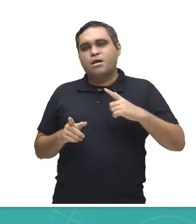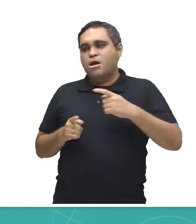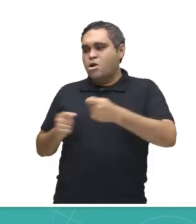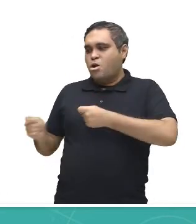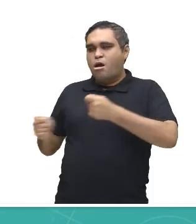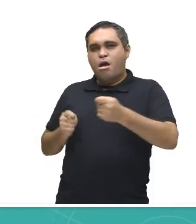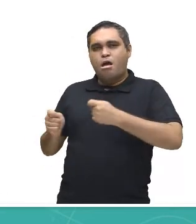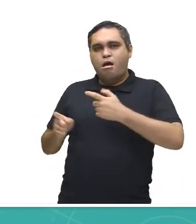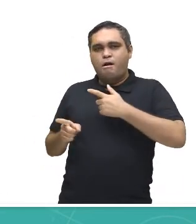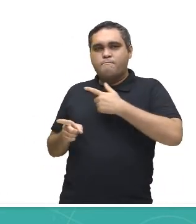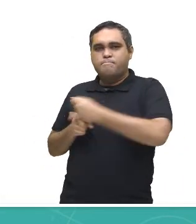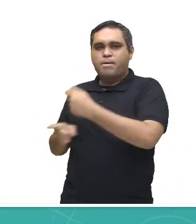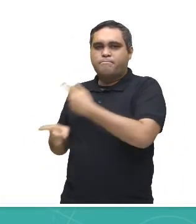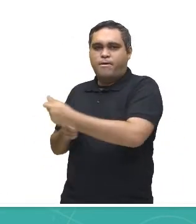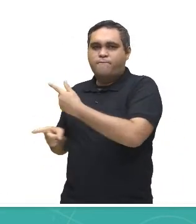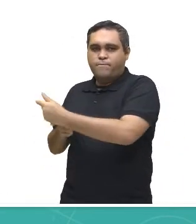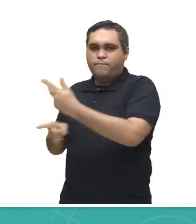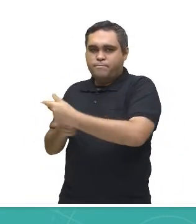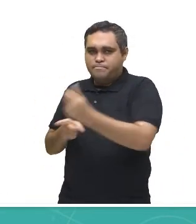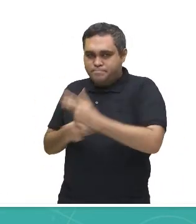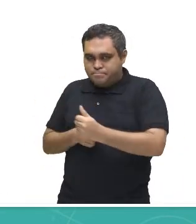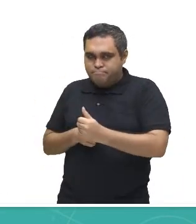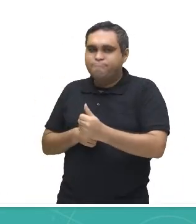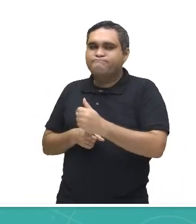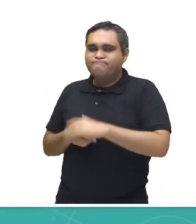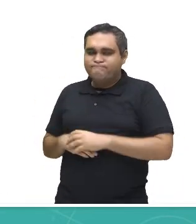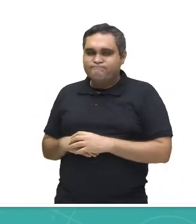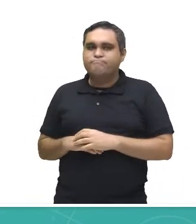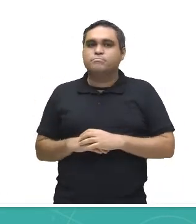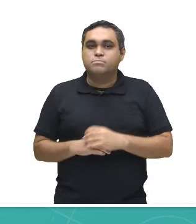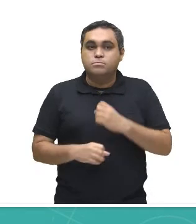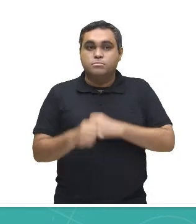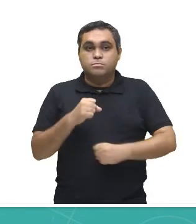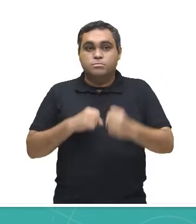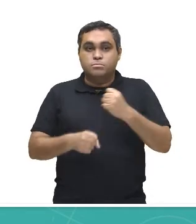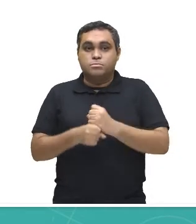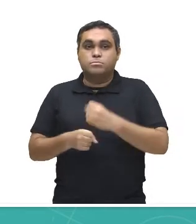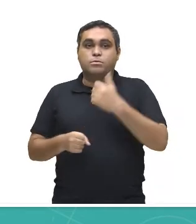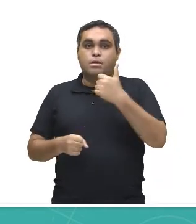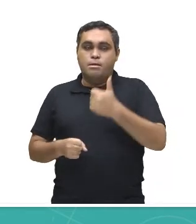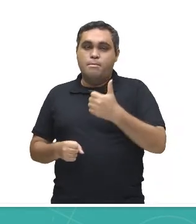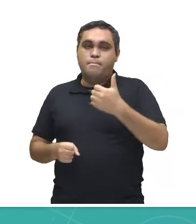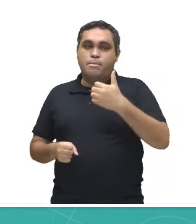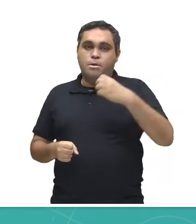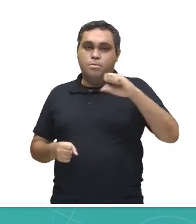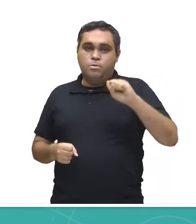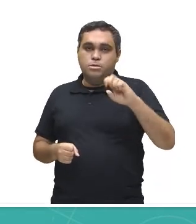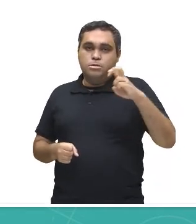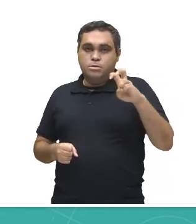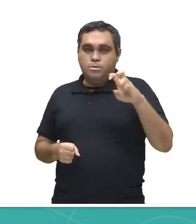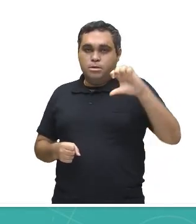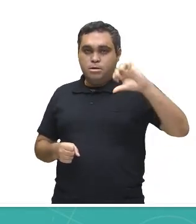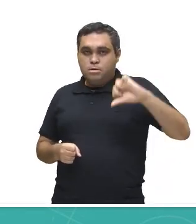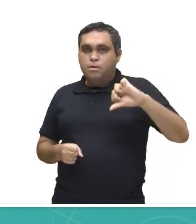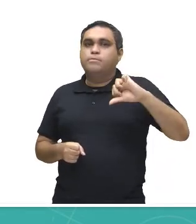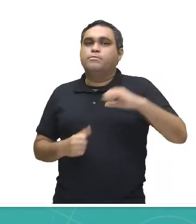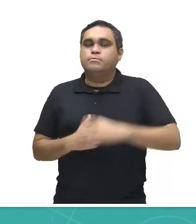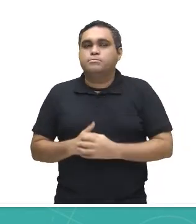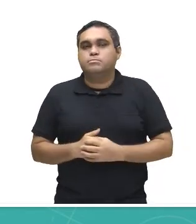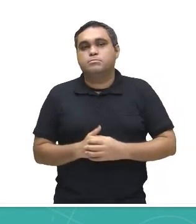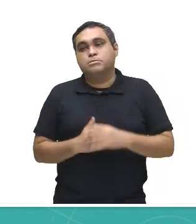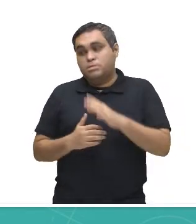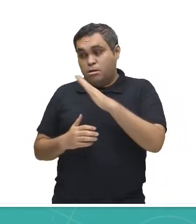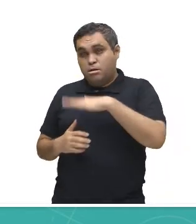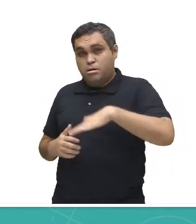controlar todo esse processo de revolta, né, em 1859, quando eles aumentam o poder militar na região. E após